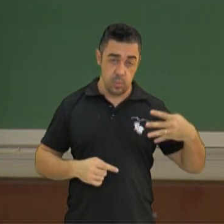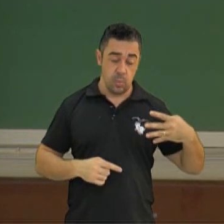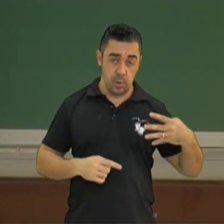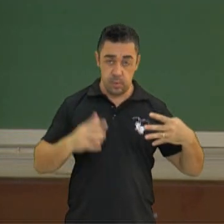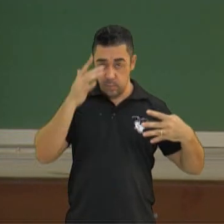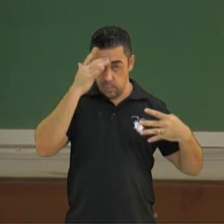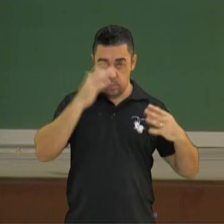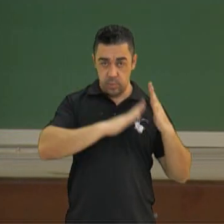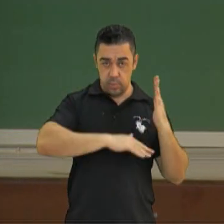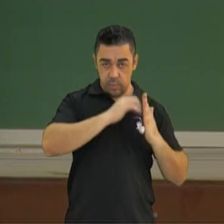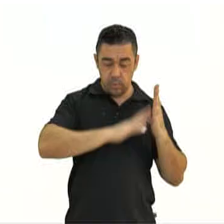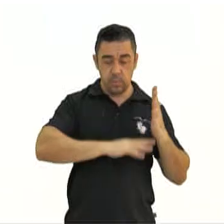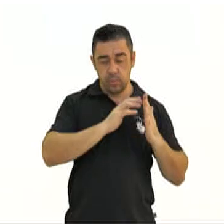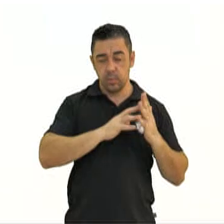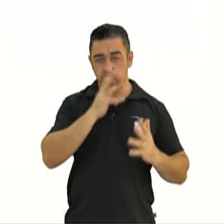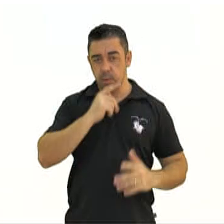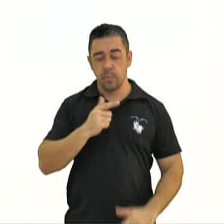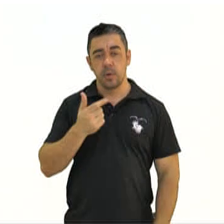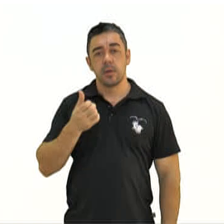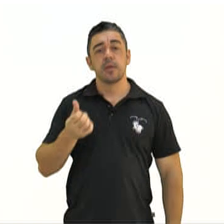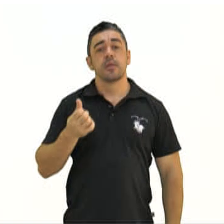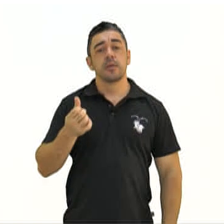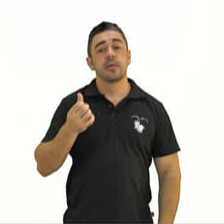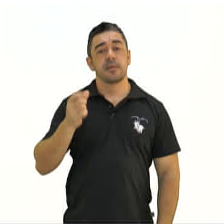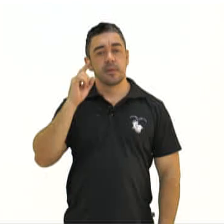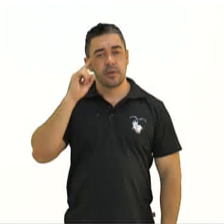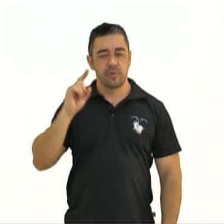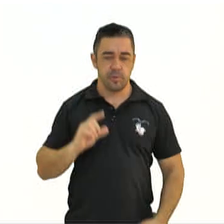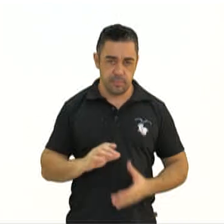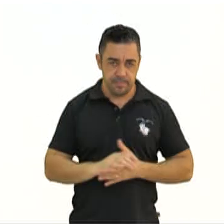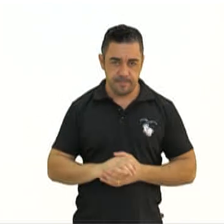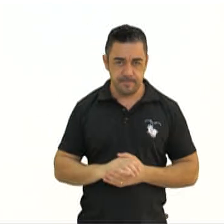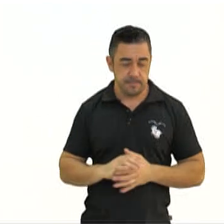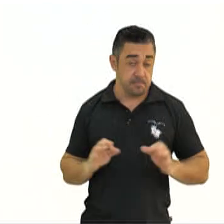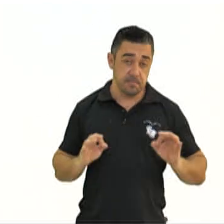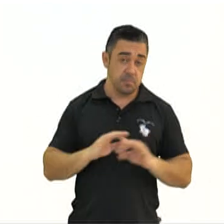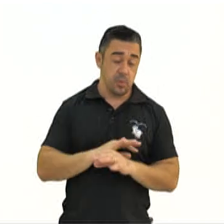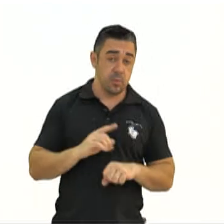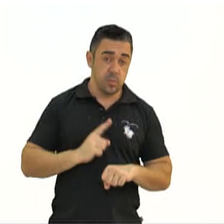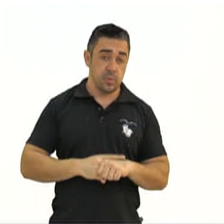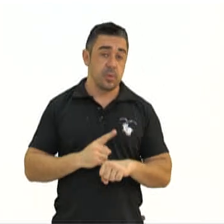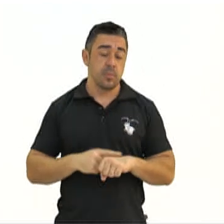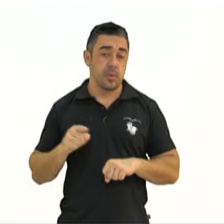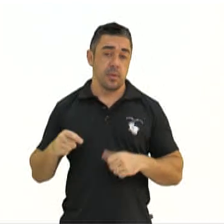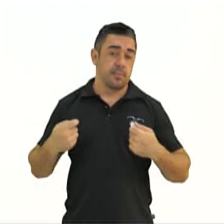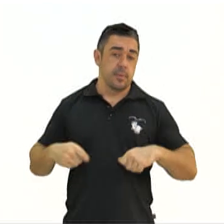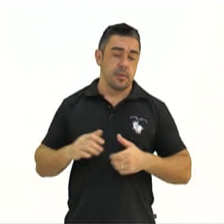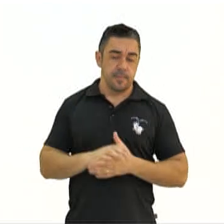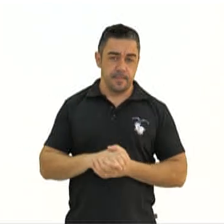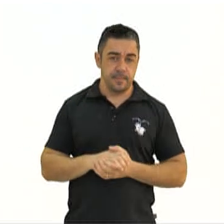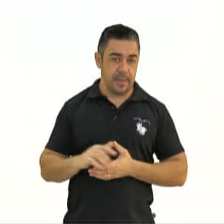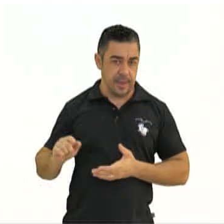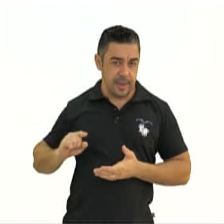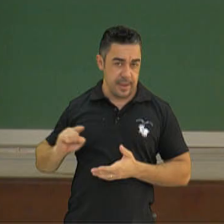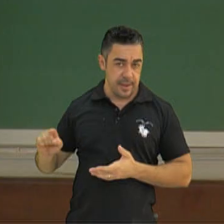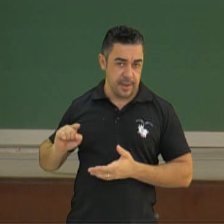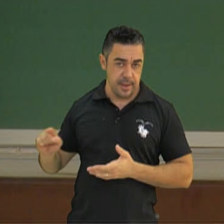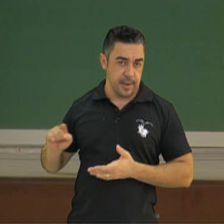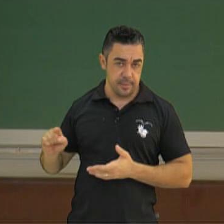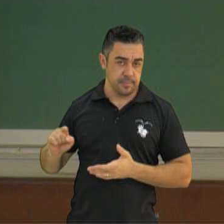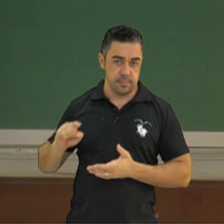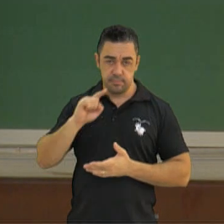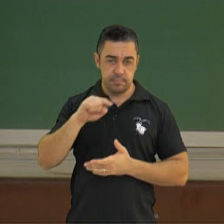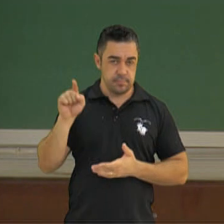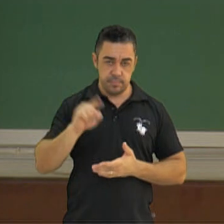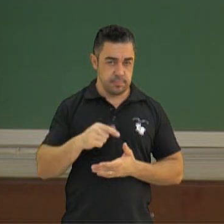Mas 4 pintores fazem o serviço em 6 dias, que é o tempo que ele precisa. Essa questão não tinha